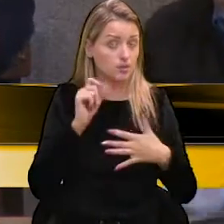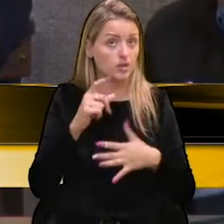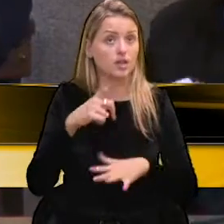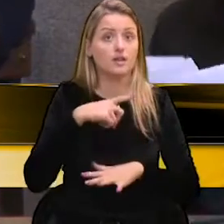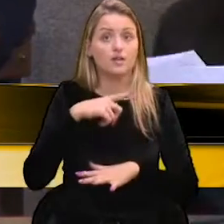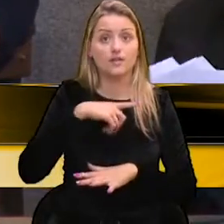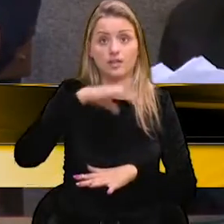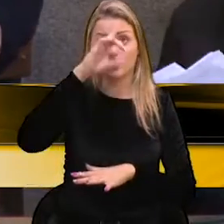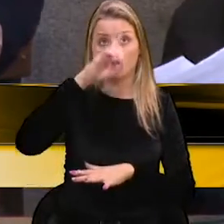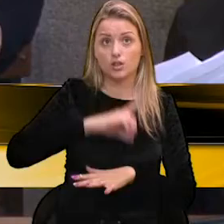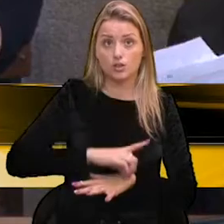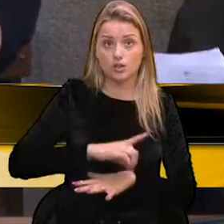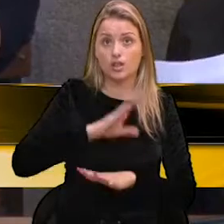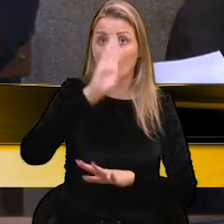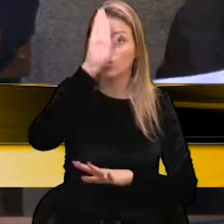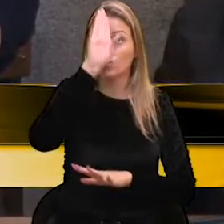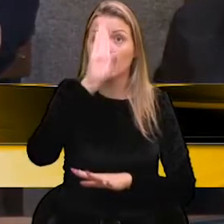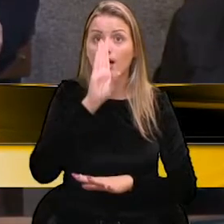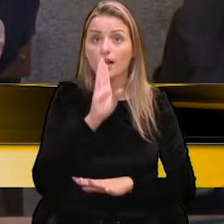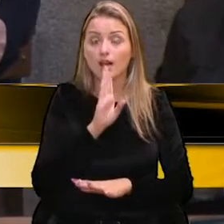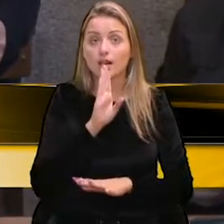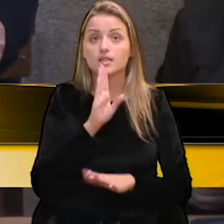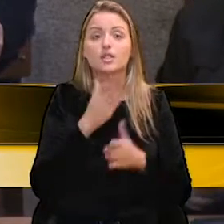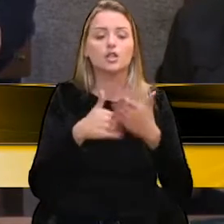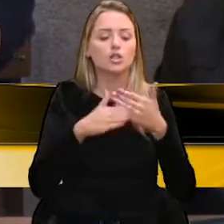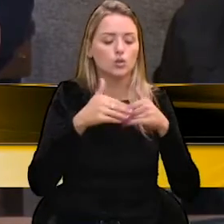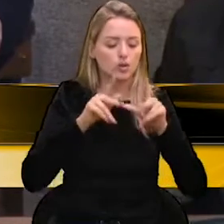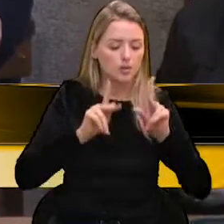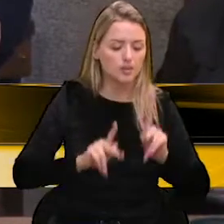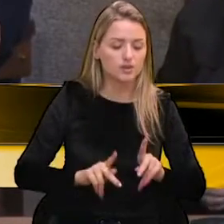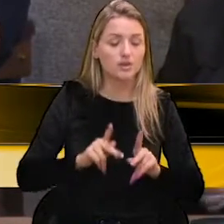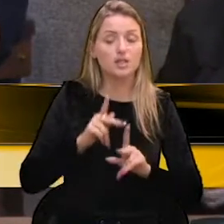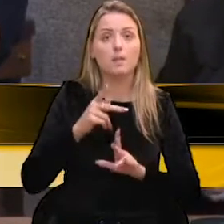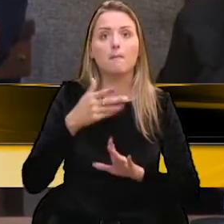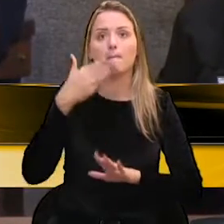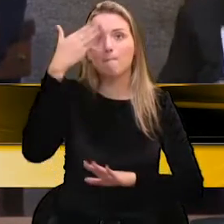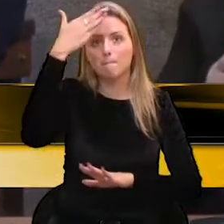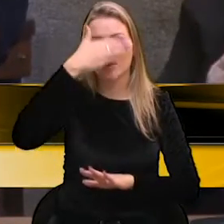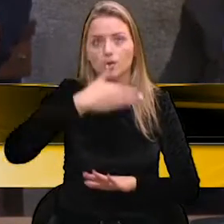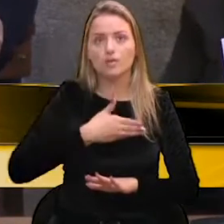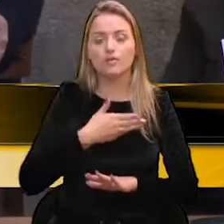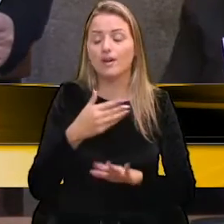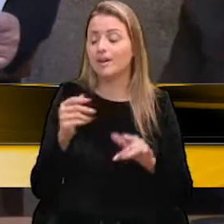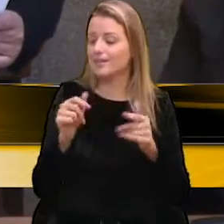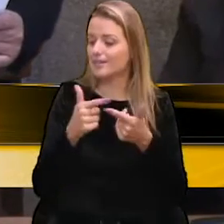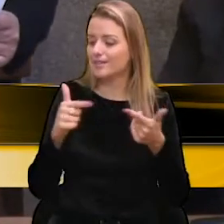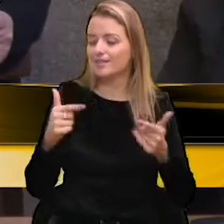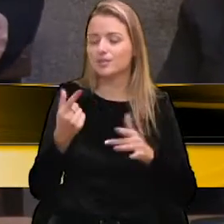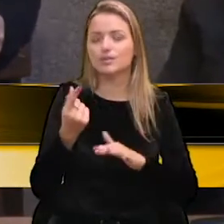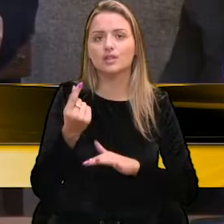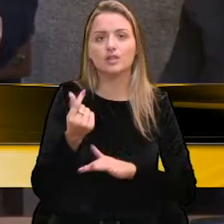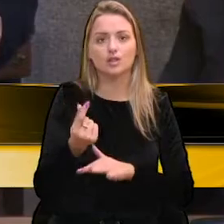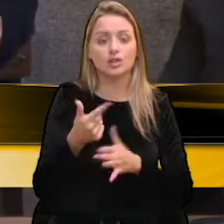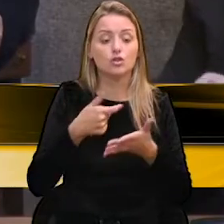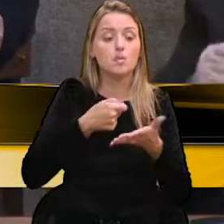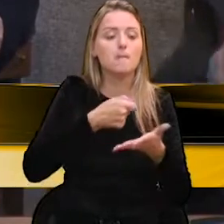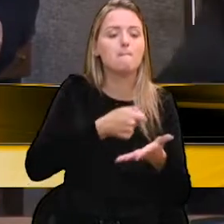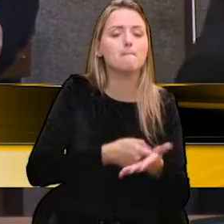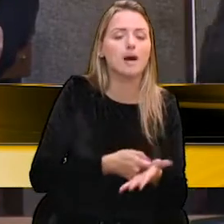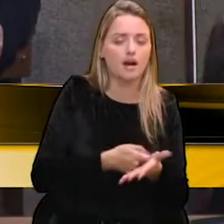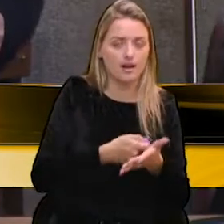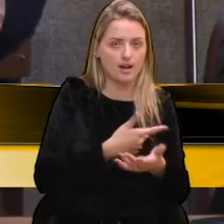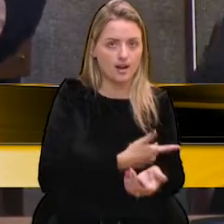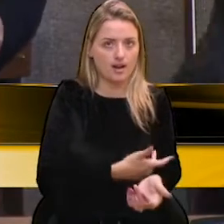terá direito ao exame gratuito aquele que comprovar não ter condições financeiras de arcar com as despesas